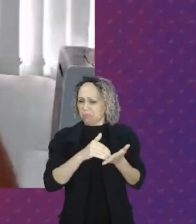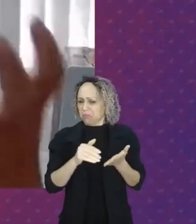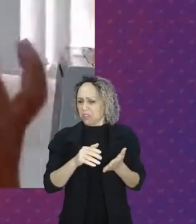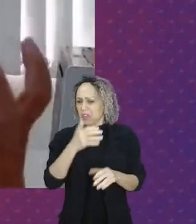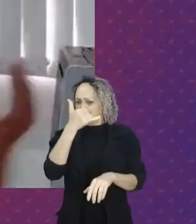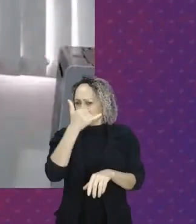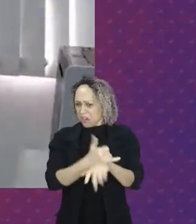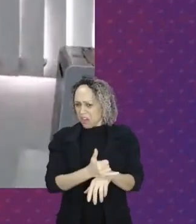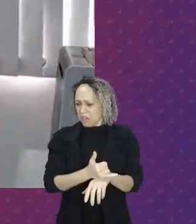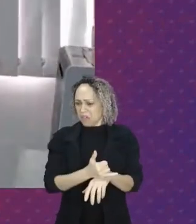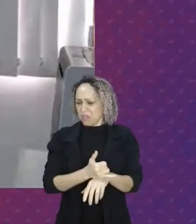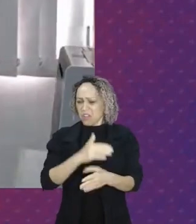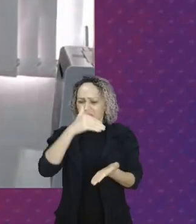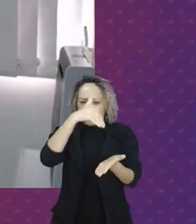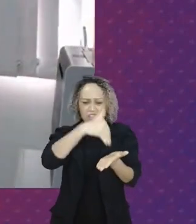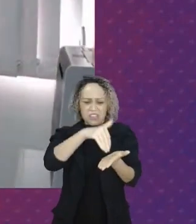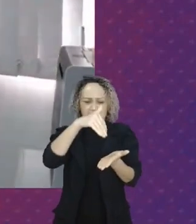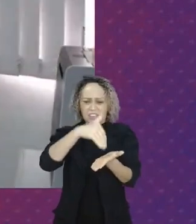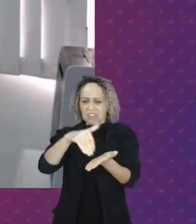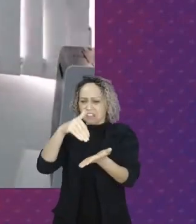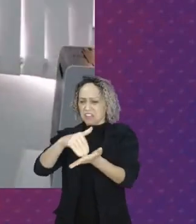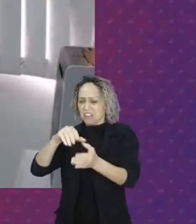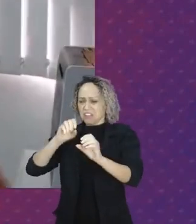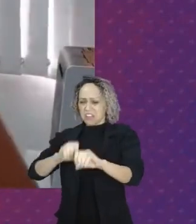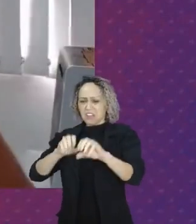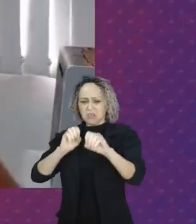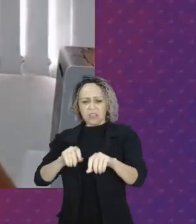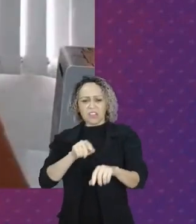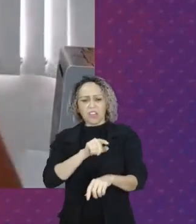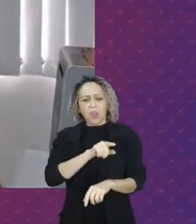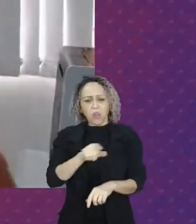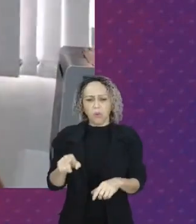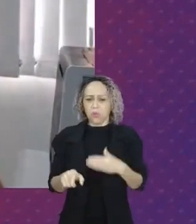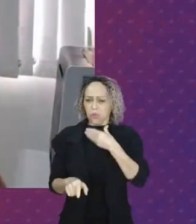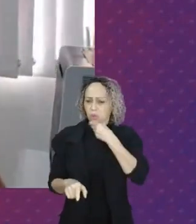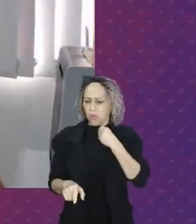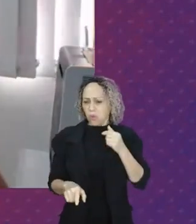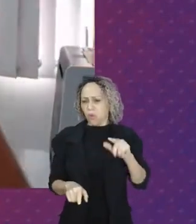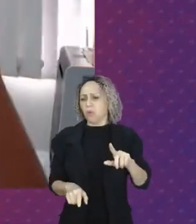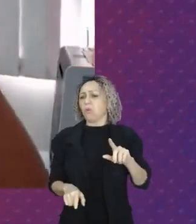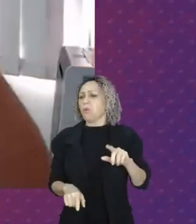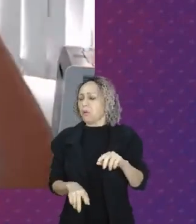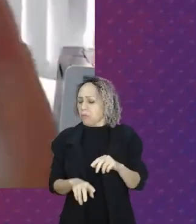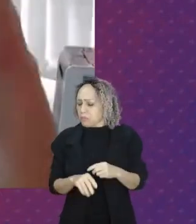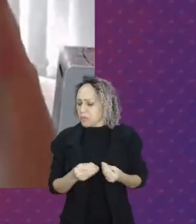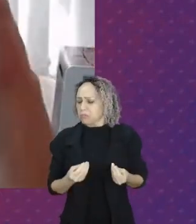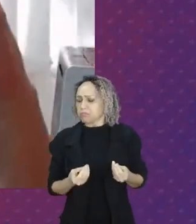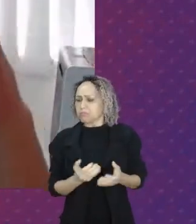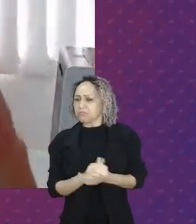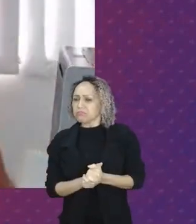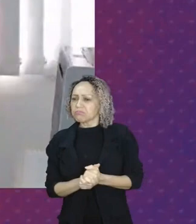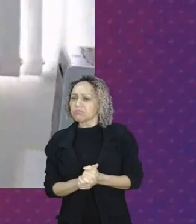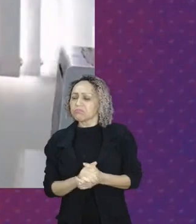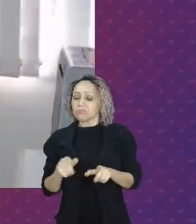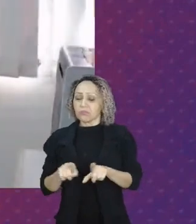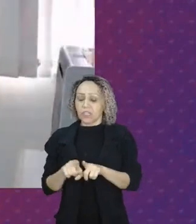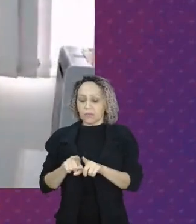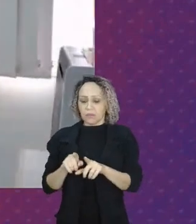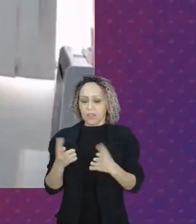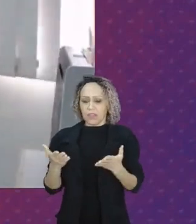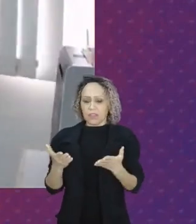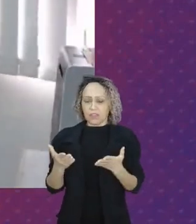educação e todo o seu staff também composto por homens. E aí nós vamos do nível central,